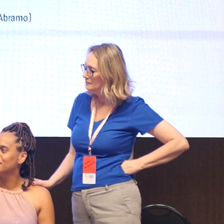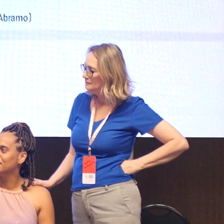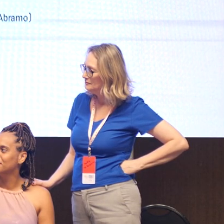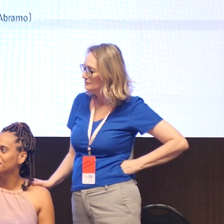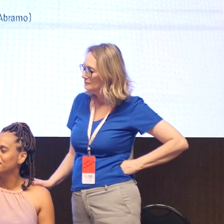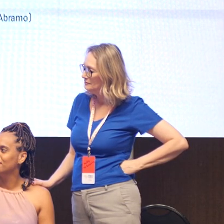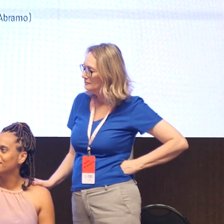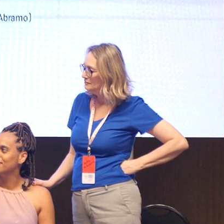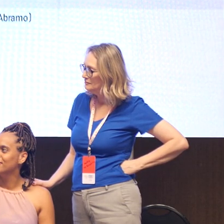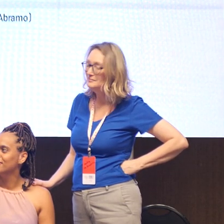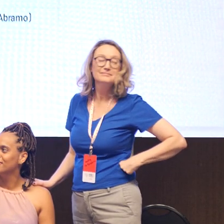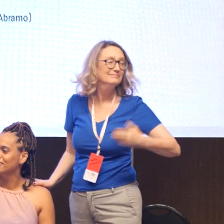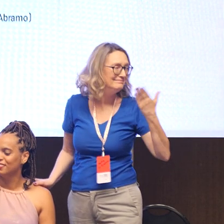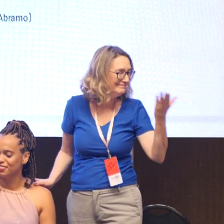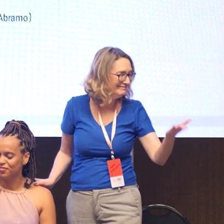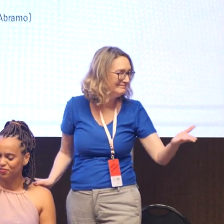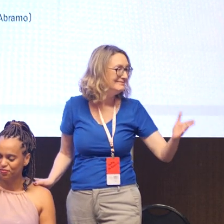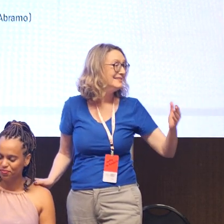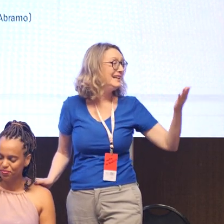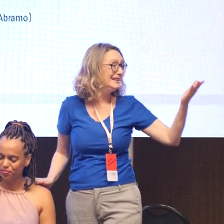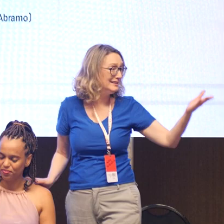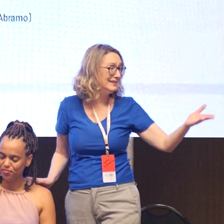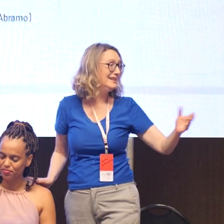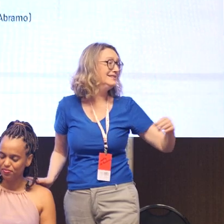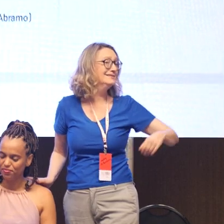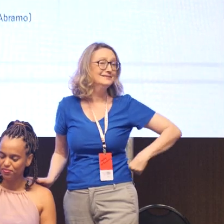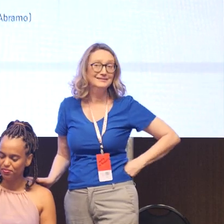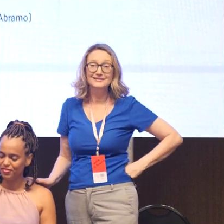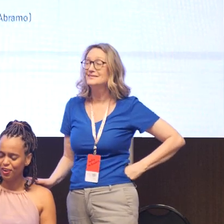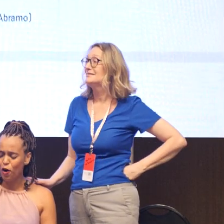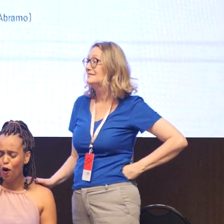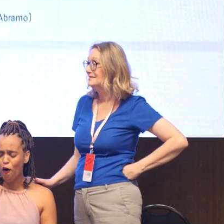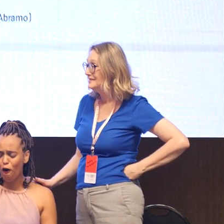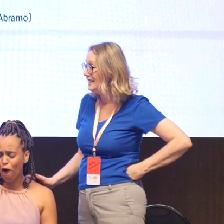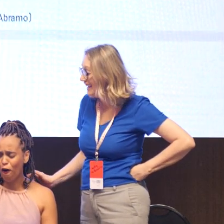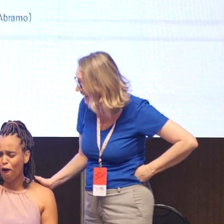muito analisar as cartas que o Lula escreveu na prisão, que inclusive ele escreveu uma carta pra mim.